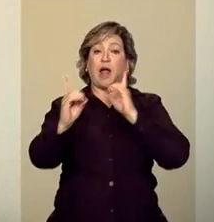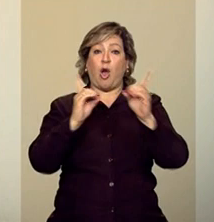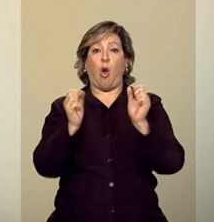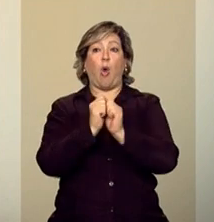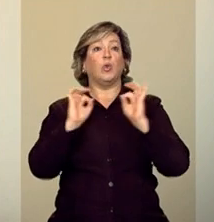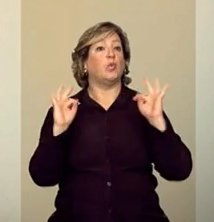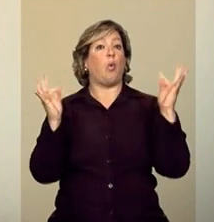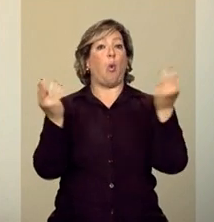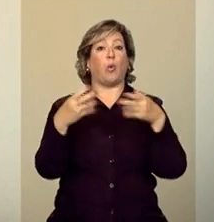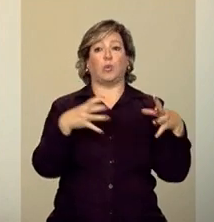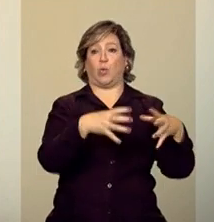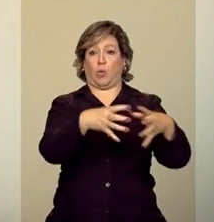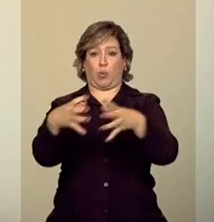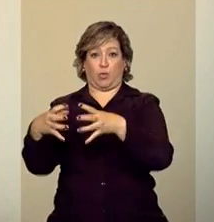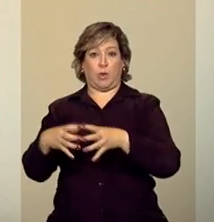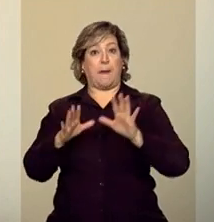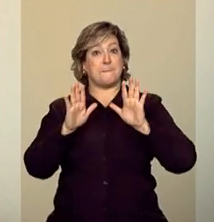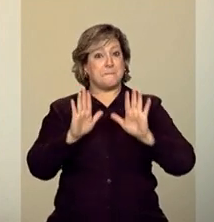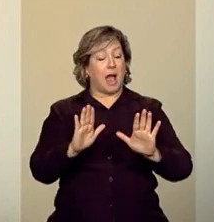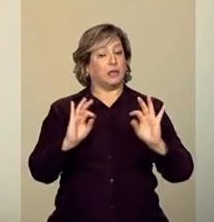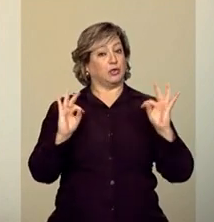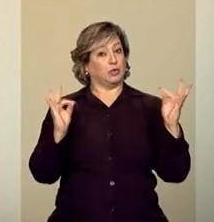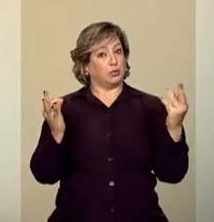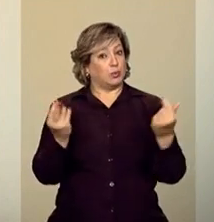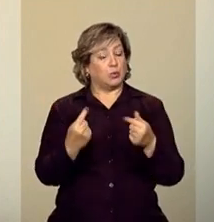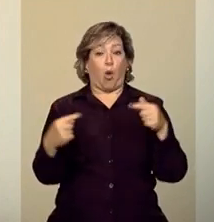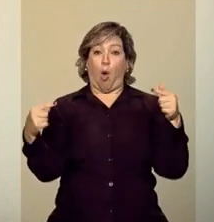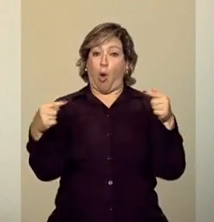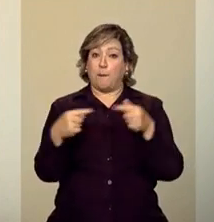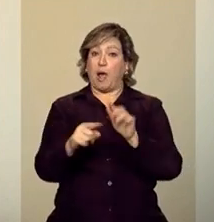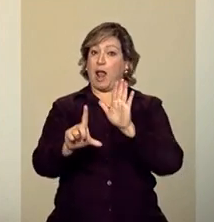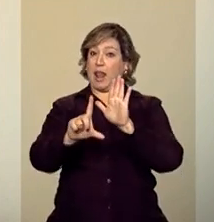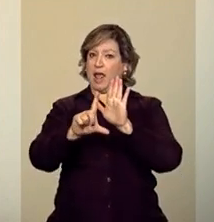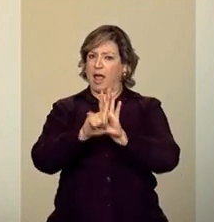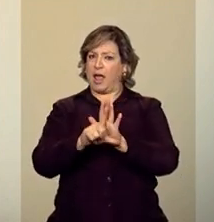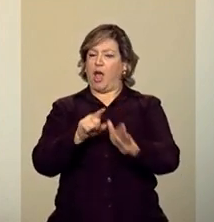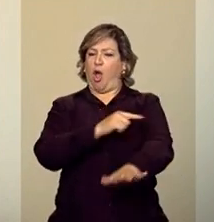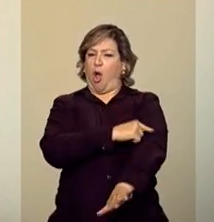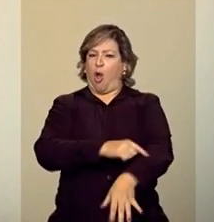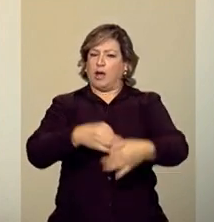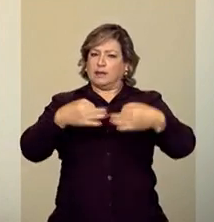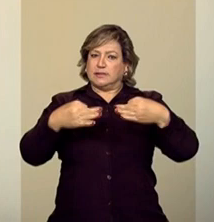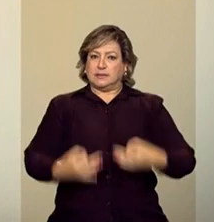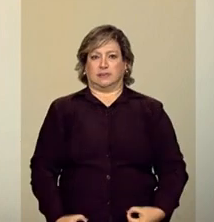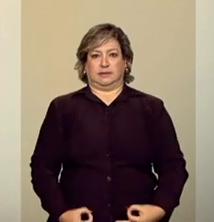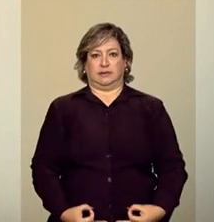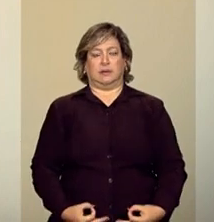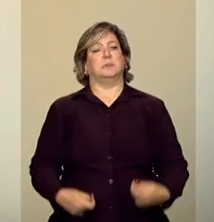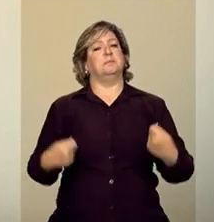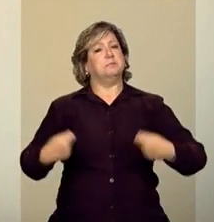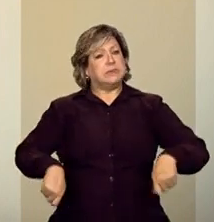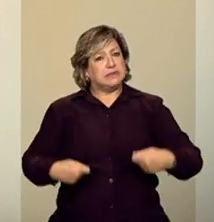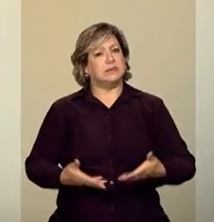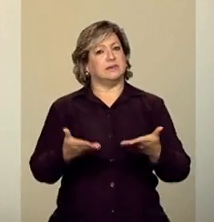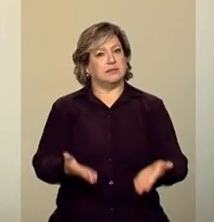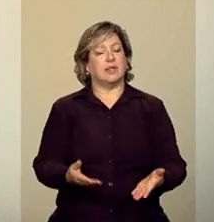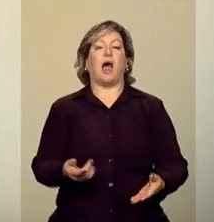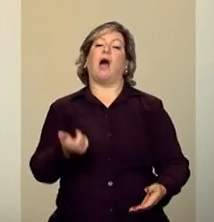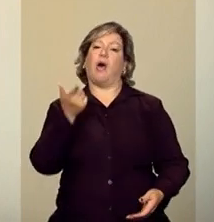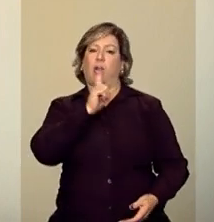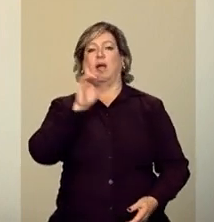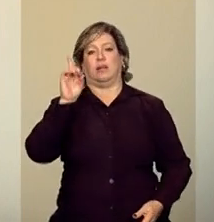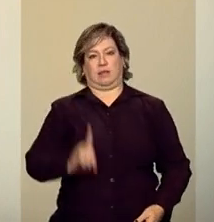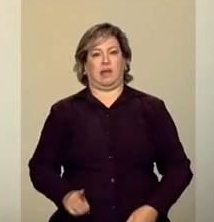mas tudo dentro dos primados da lei e da ordem, indispensáveis para a democracia.